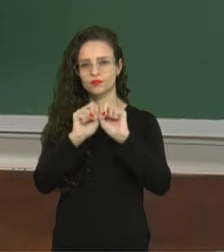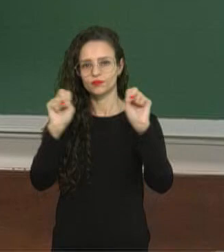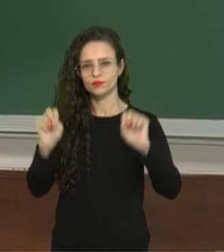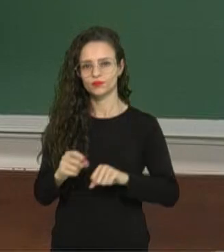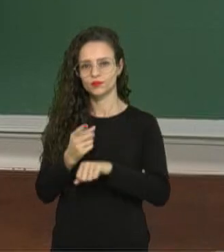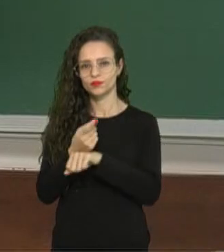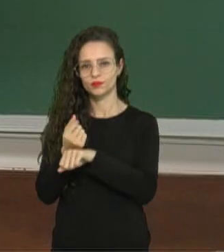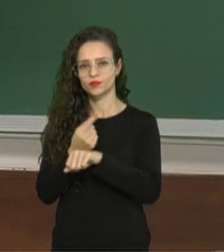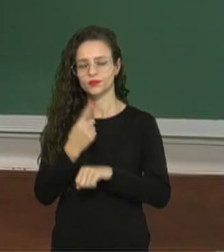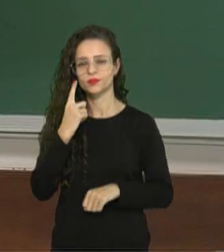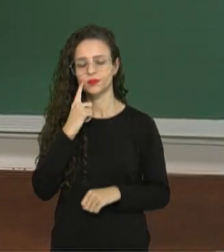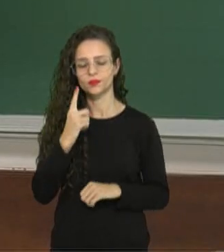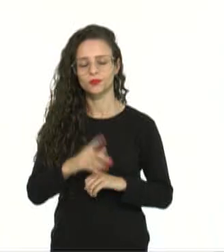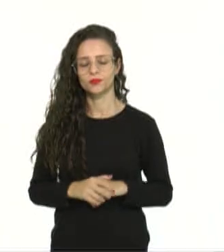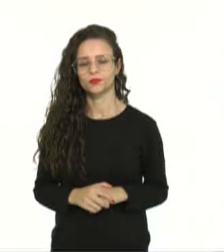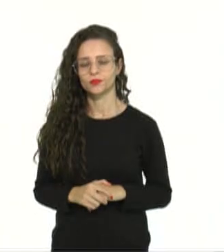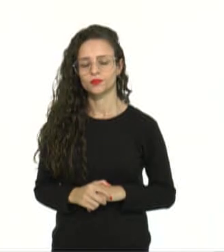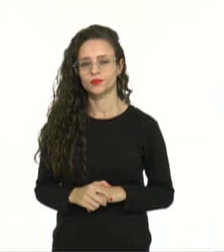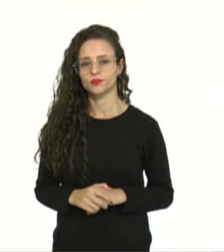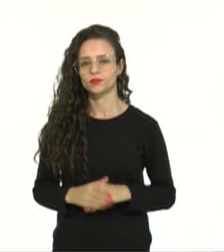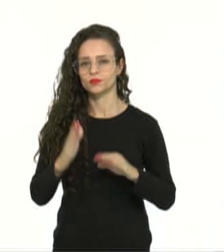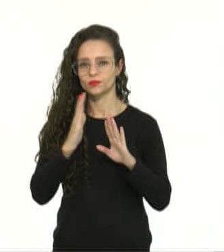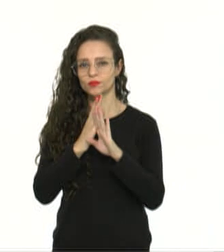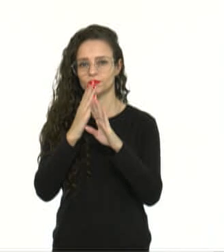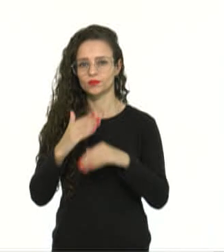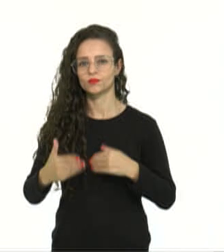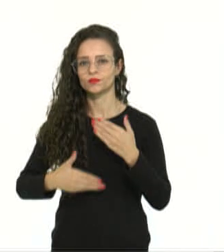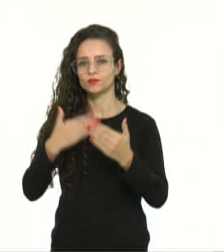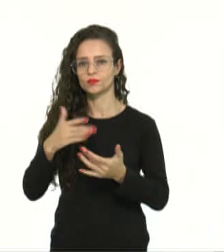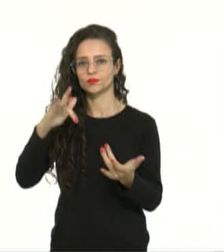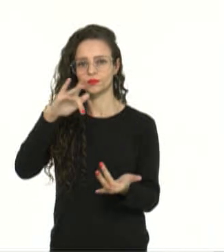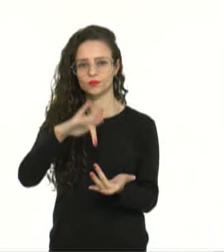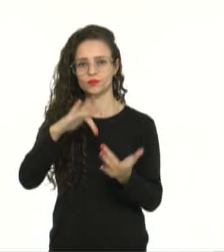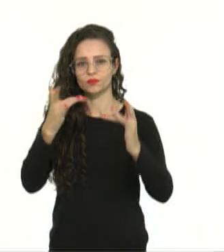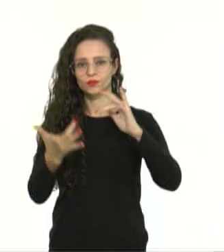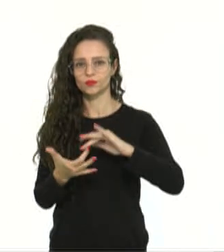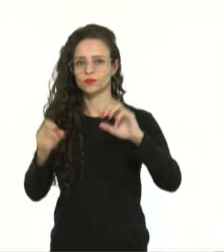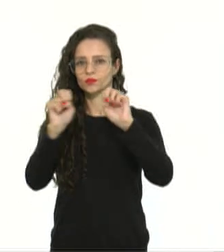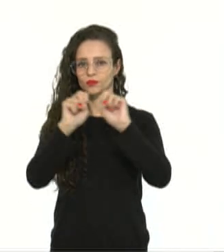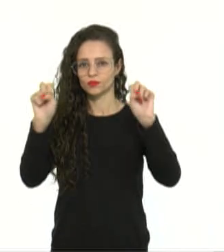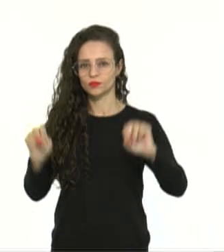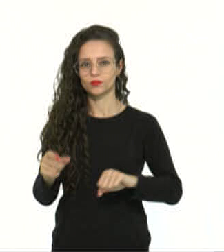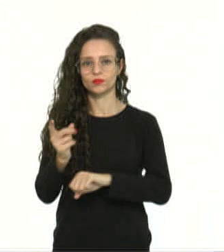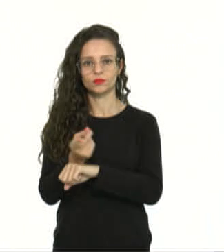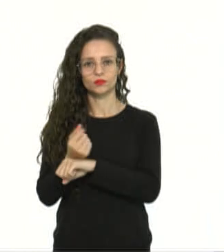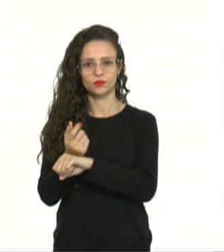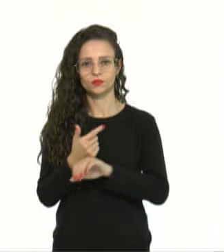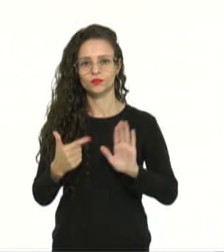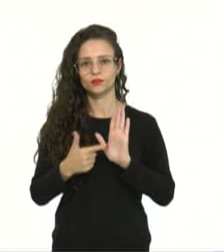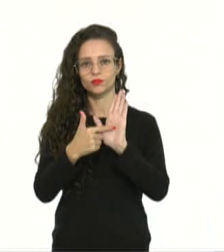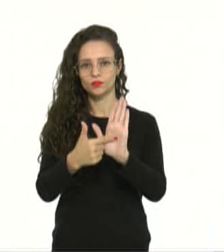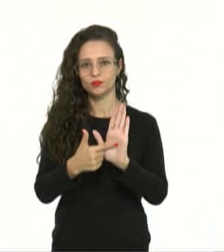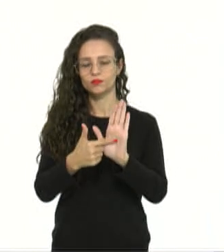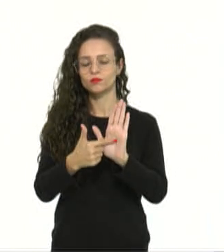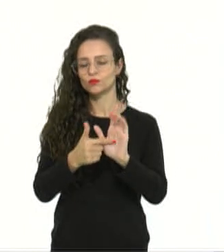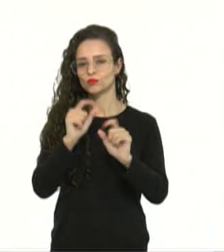resposta. Olha lá, atenção. Em decorrência do processo de globalização, o sistema econômico mundial apresenta uma elevada